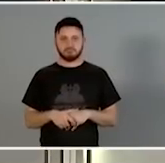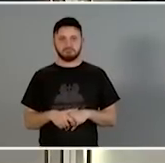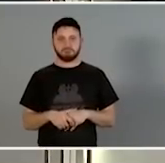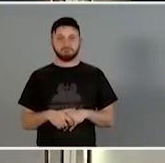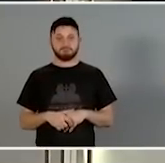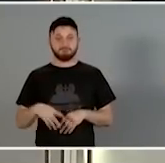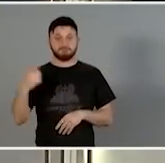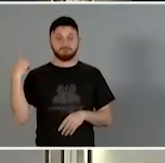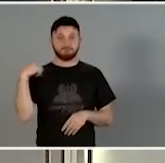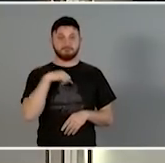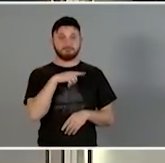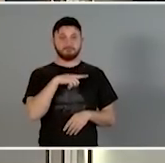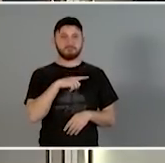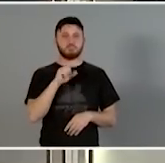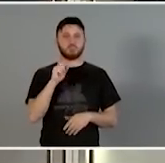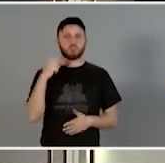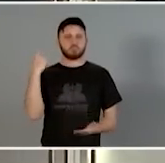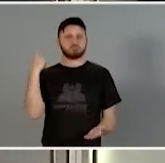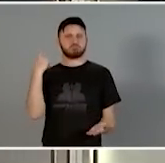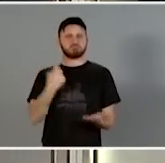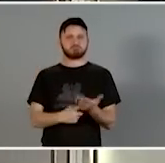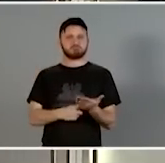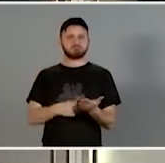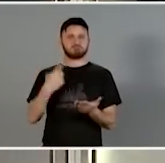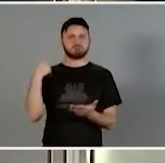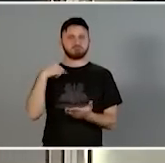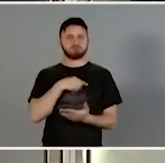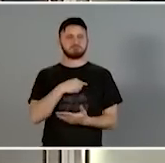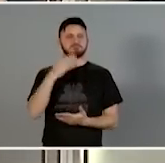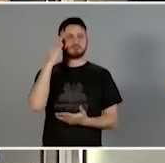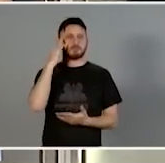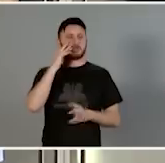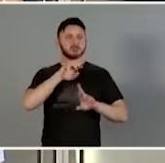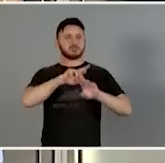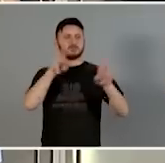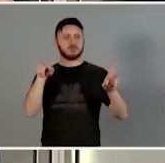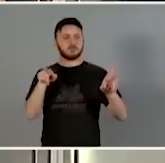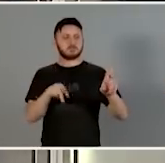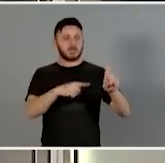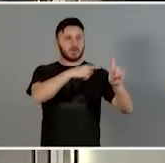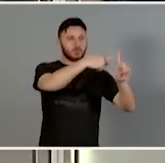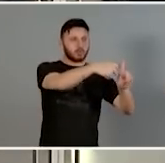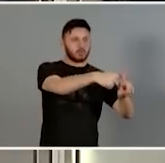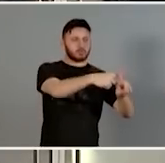E nós temos uma obrigação de distinguir.